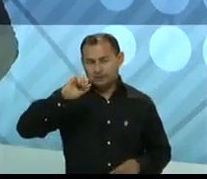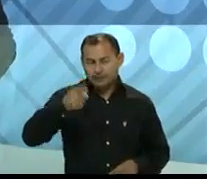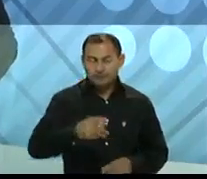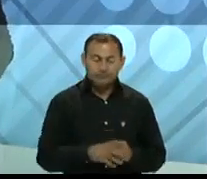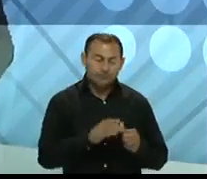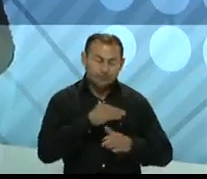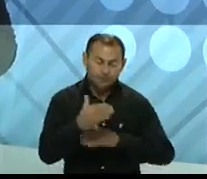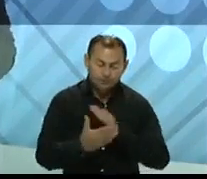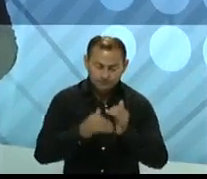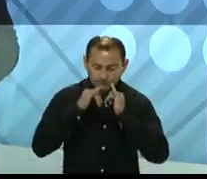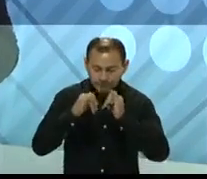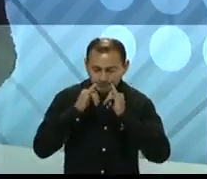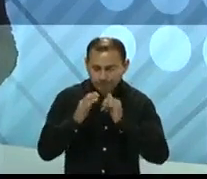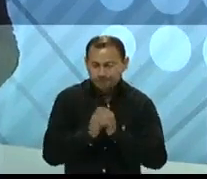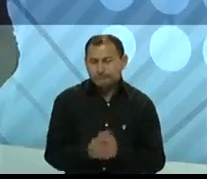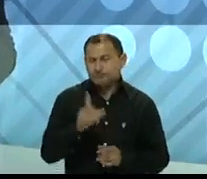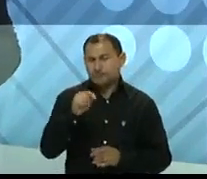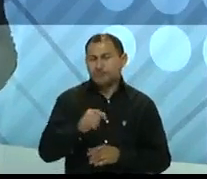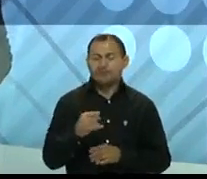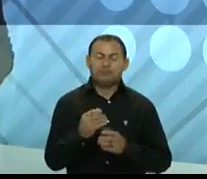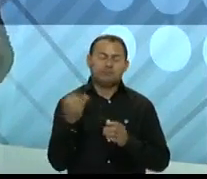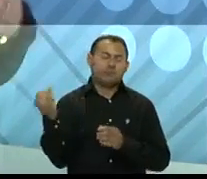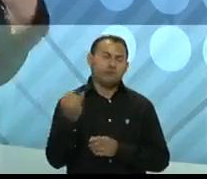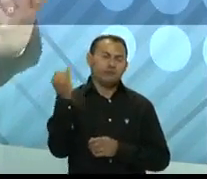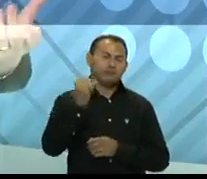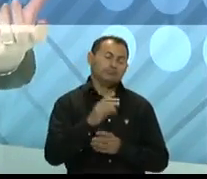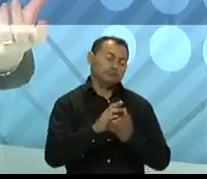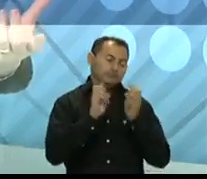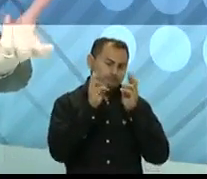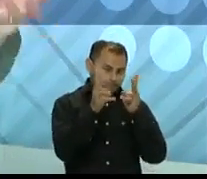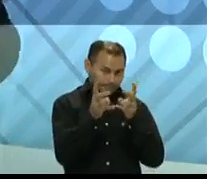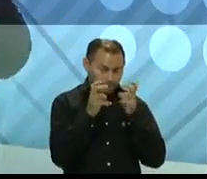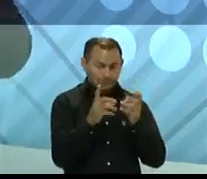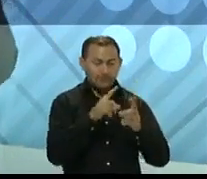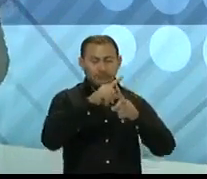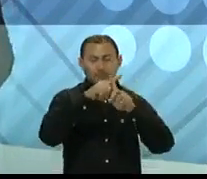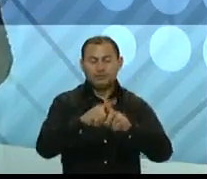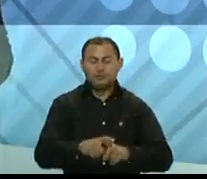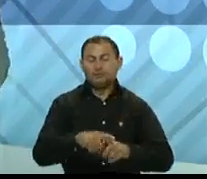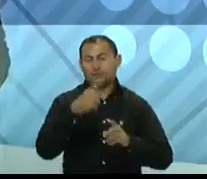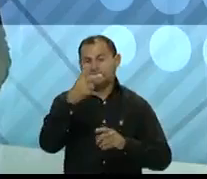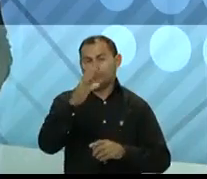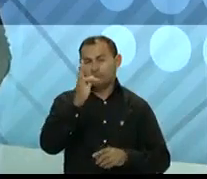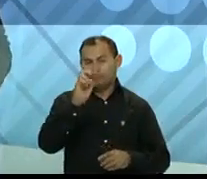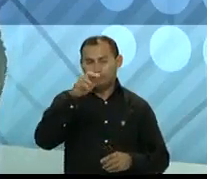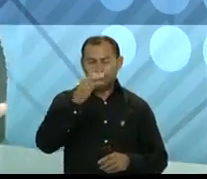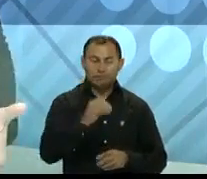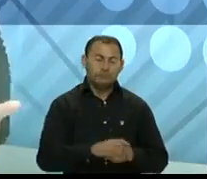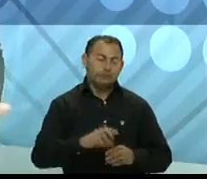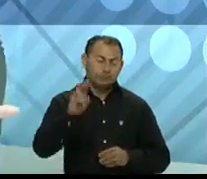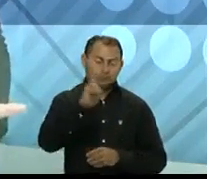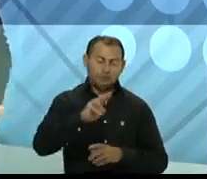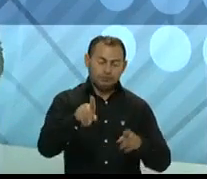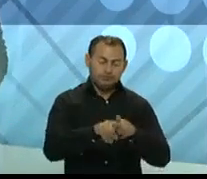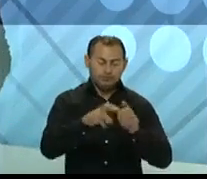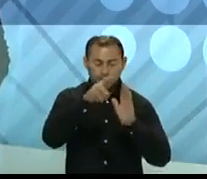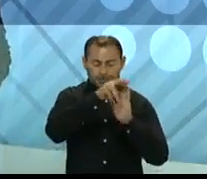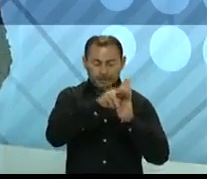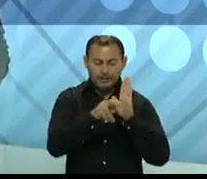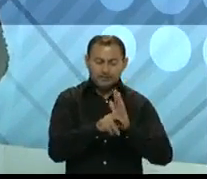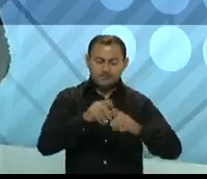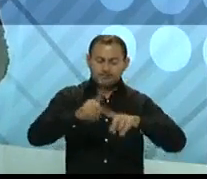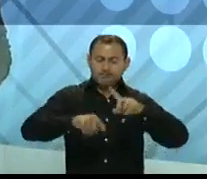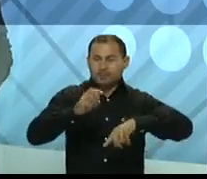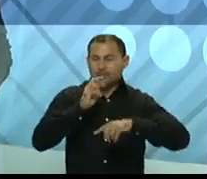essas informações são extremamente importantes e a gente identificou que tinha multiplicação de duas funções e utilizou, então, a regra do produto